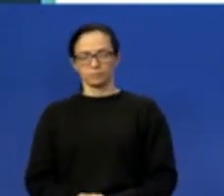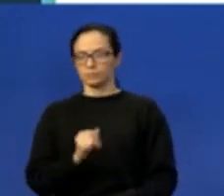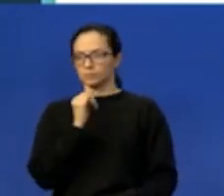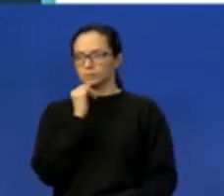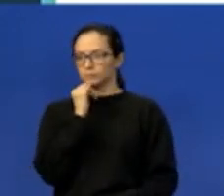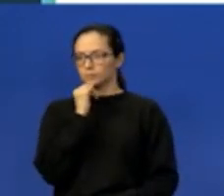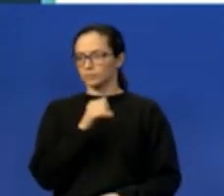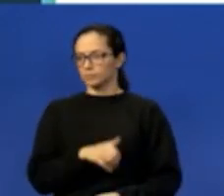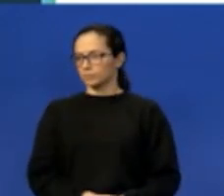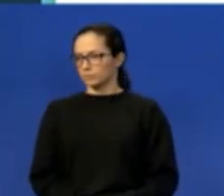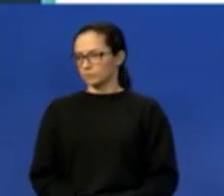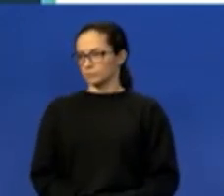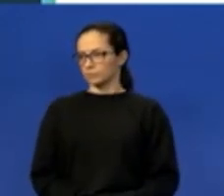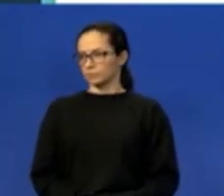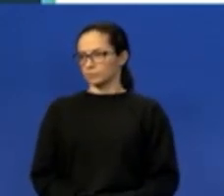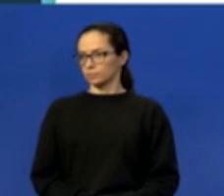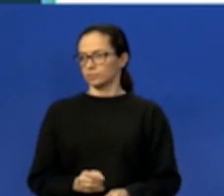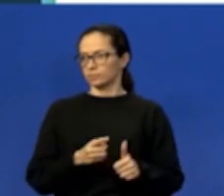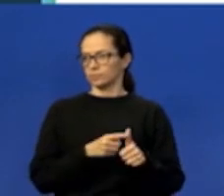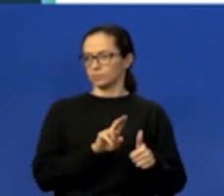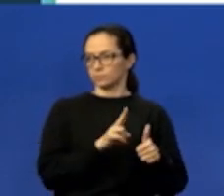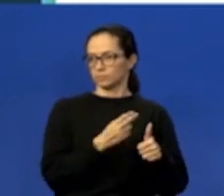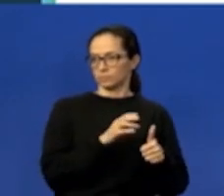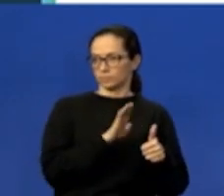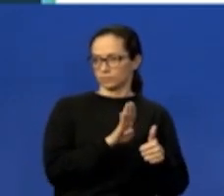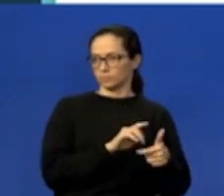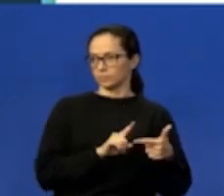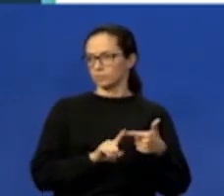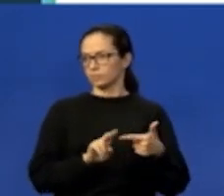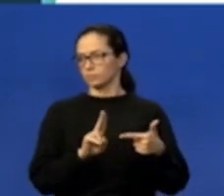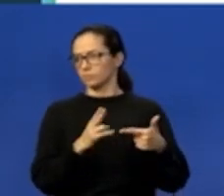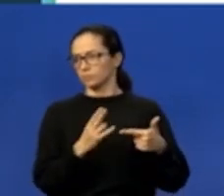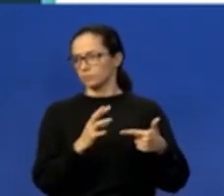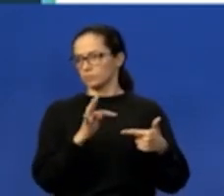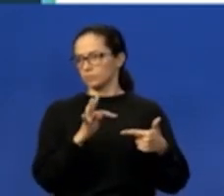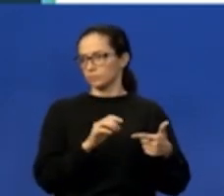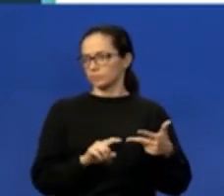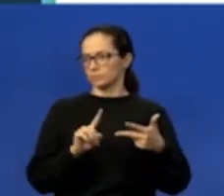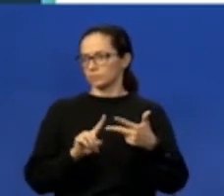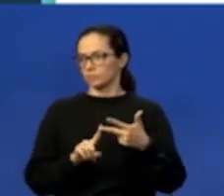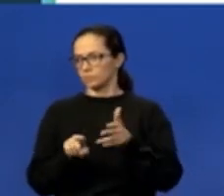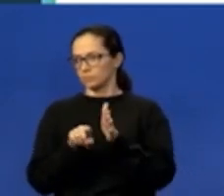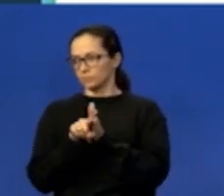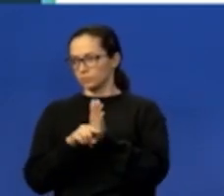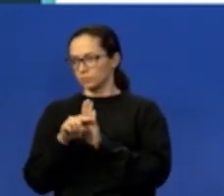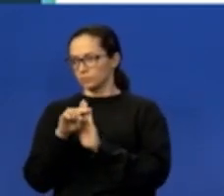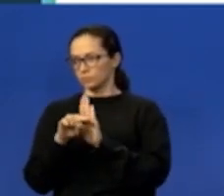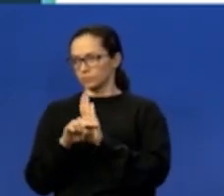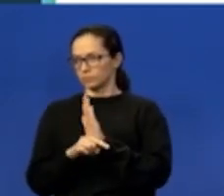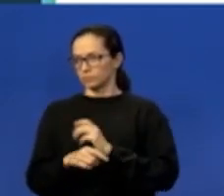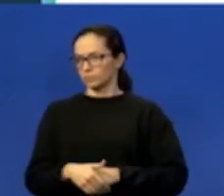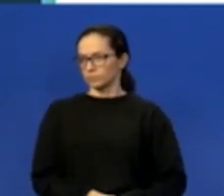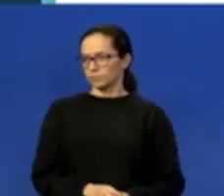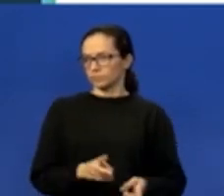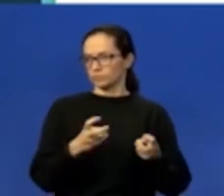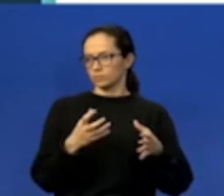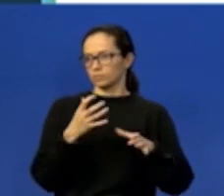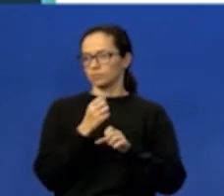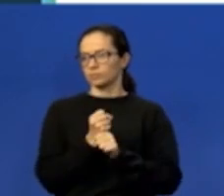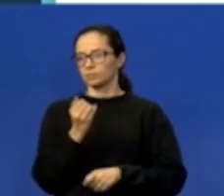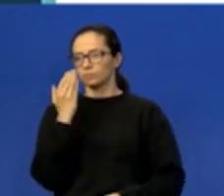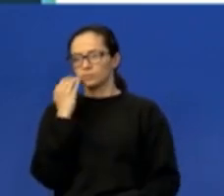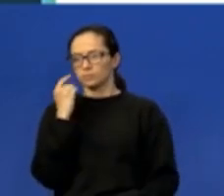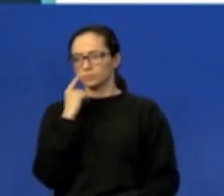tem o eritrograma, o leucograma e o plaquetograma. O eritrograma avalia a contagem global das células vermelhas, que seriam as hemácias e